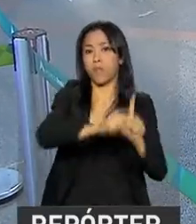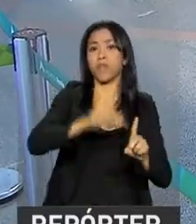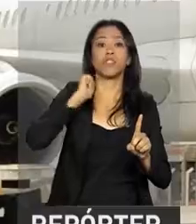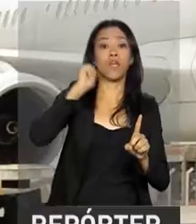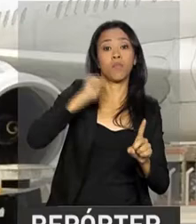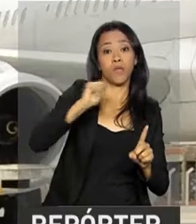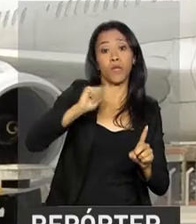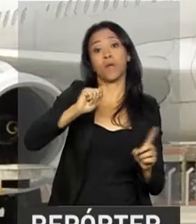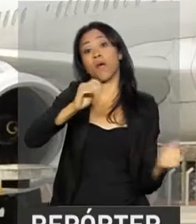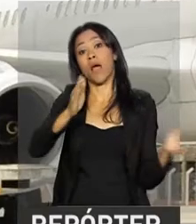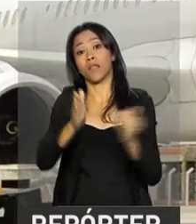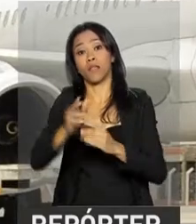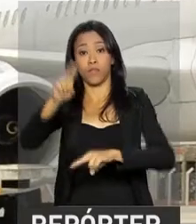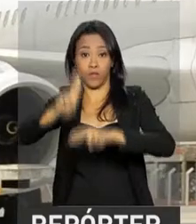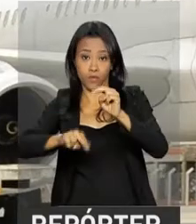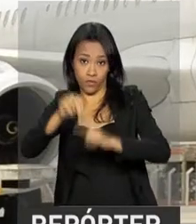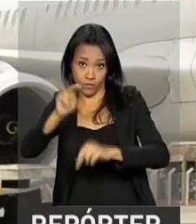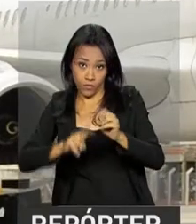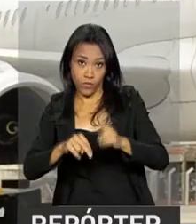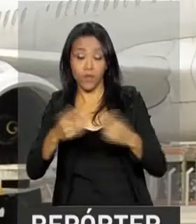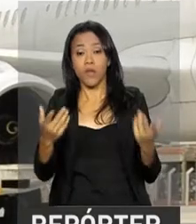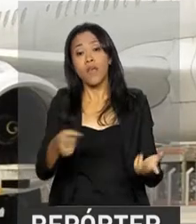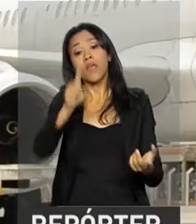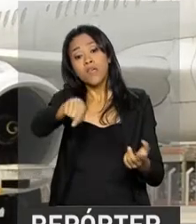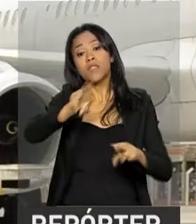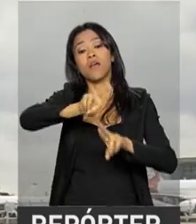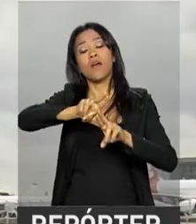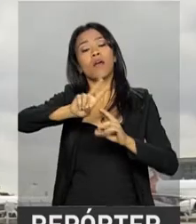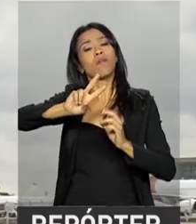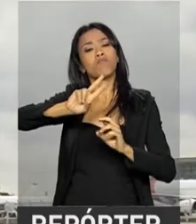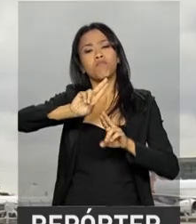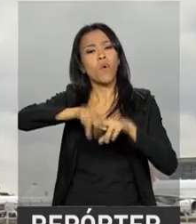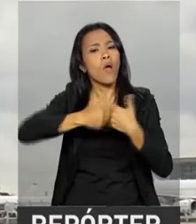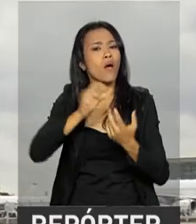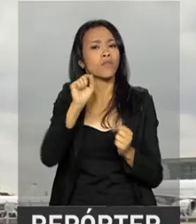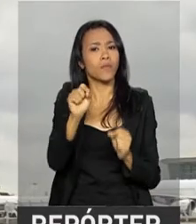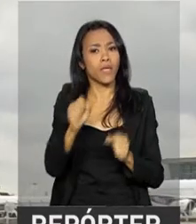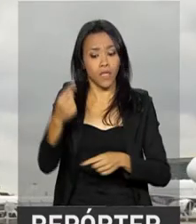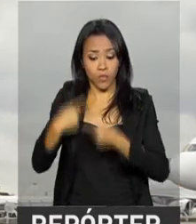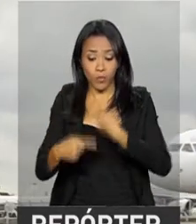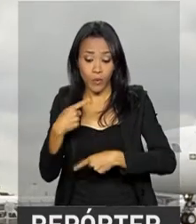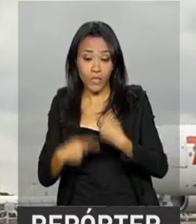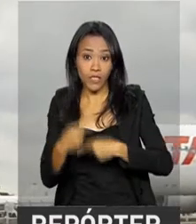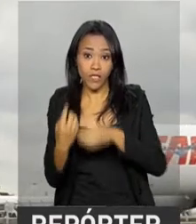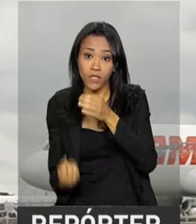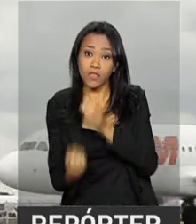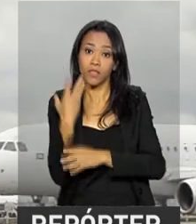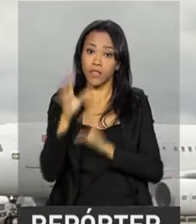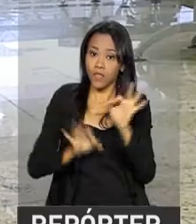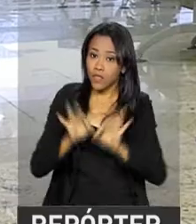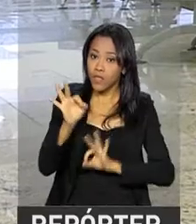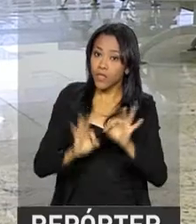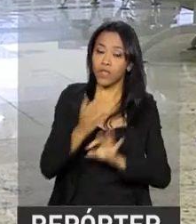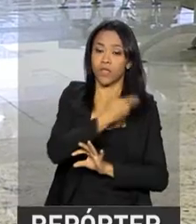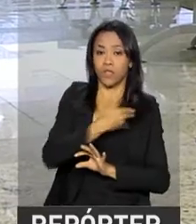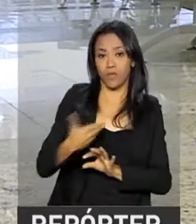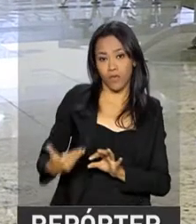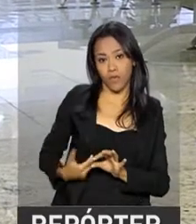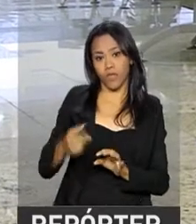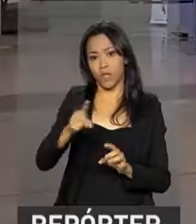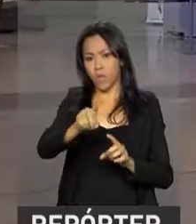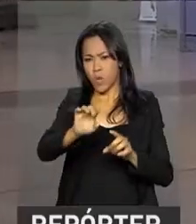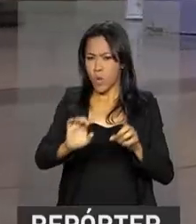junho o resultado é reflexo dos esforços e das políticas implementadas pelo governo no ranking